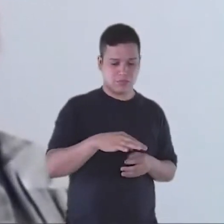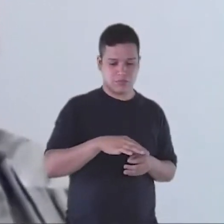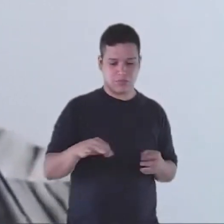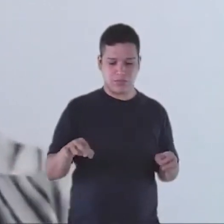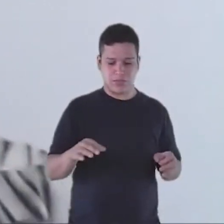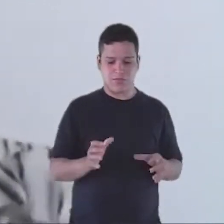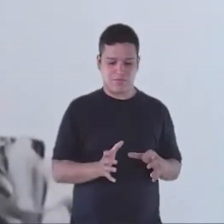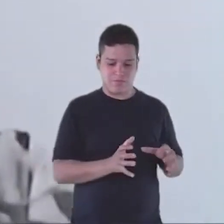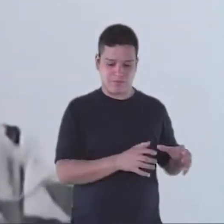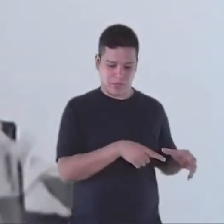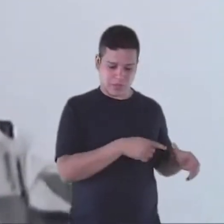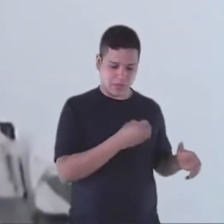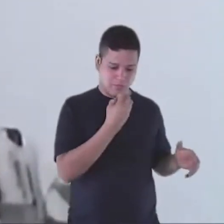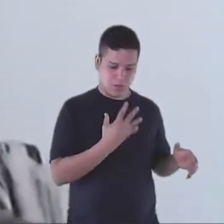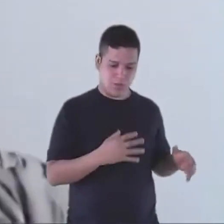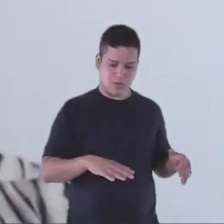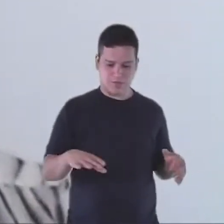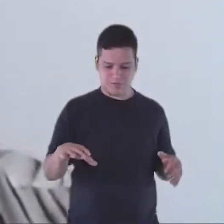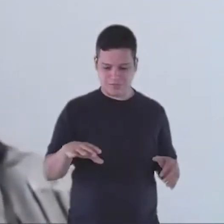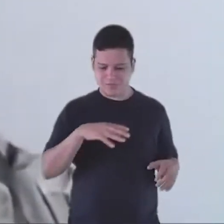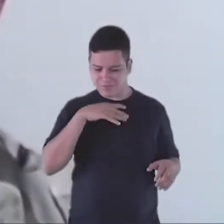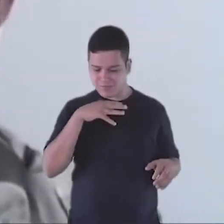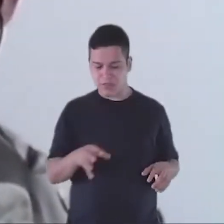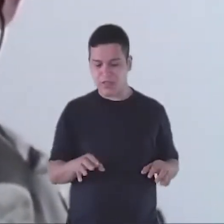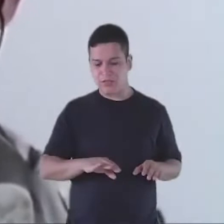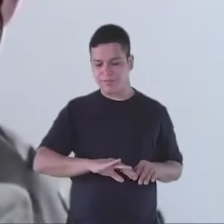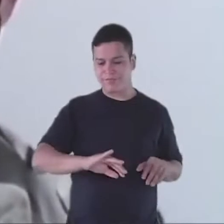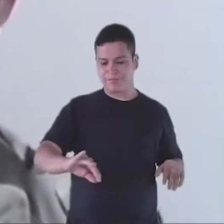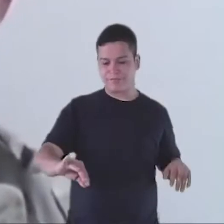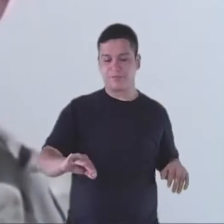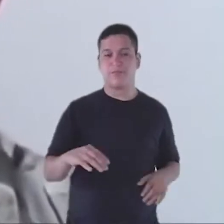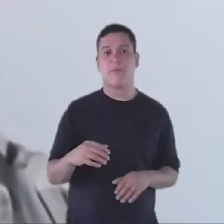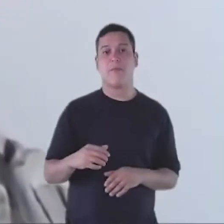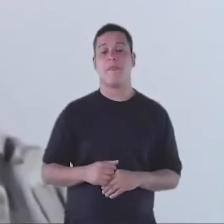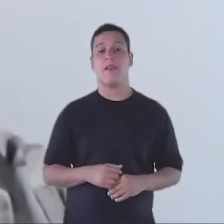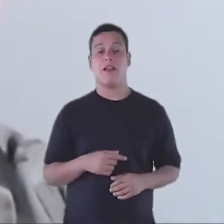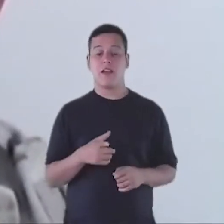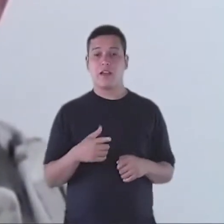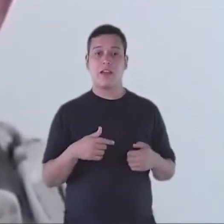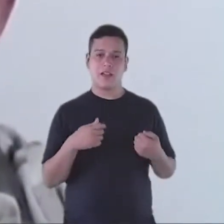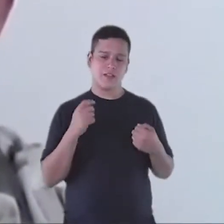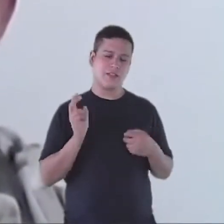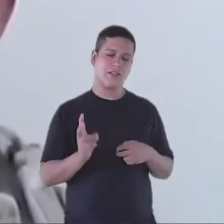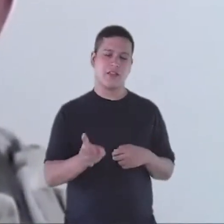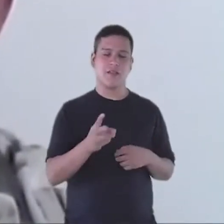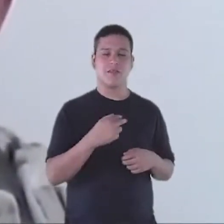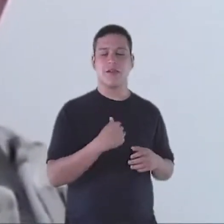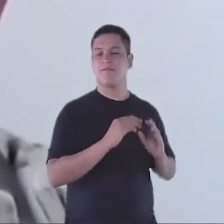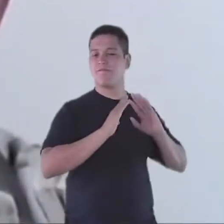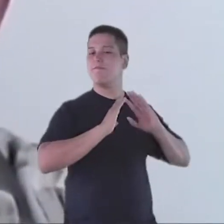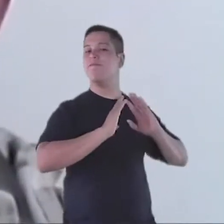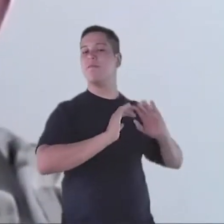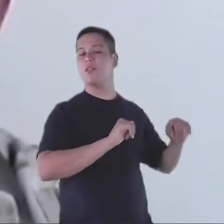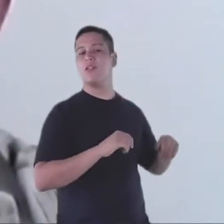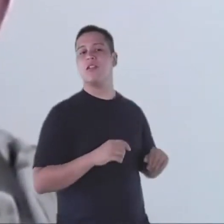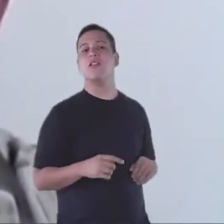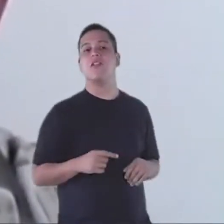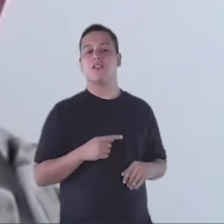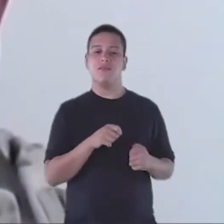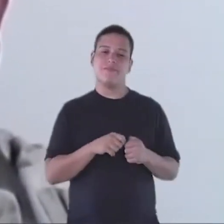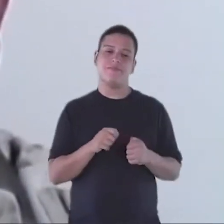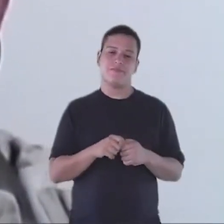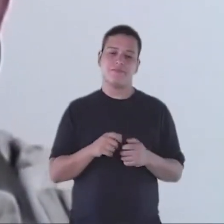lascados. E ela pedia para separar esses e colocar os grãos brilhantes, lustrosos,